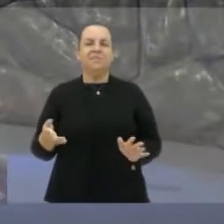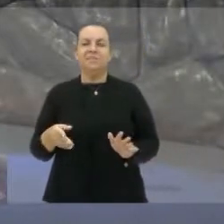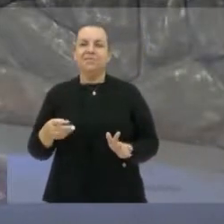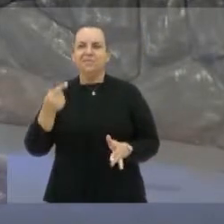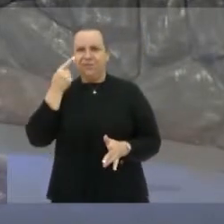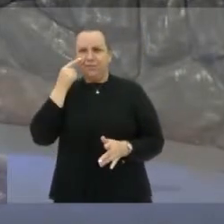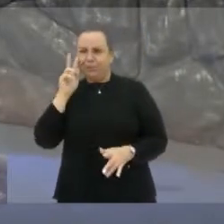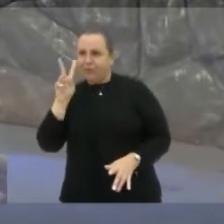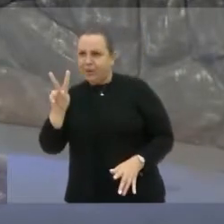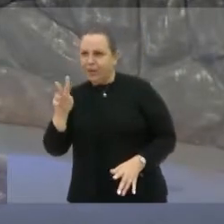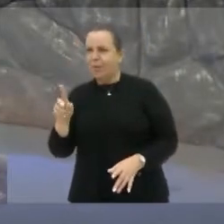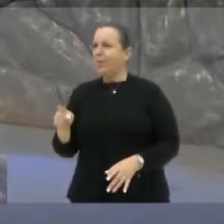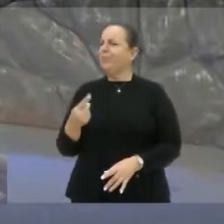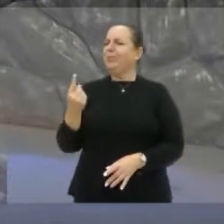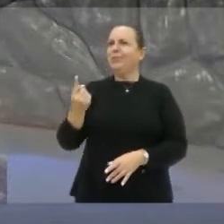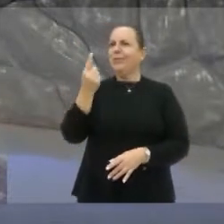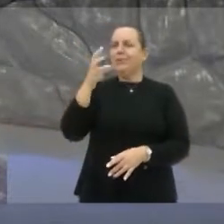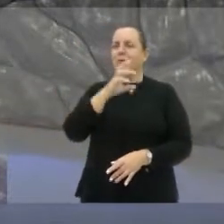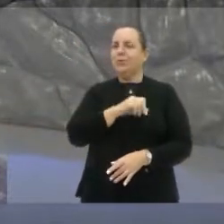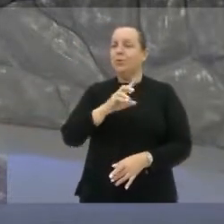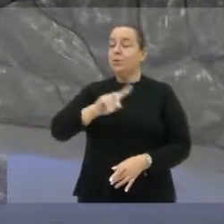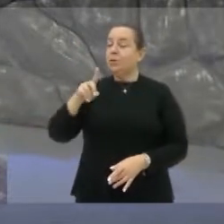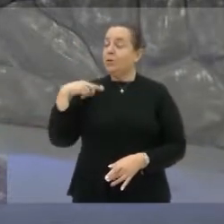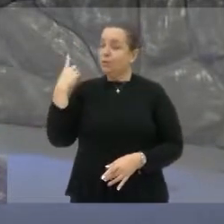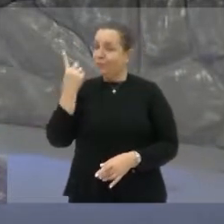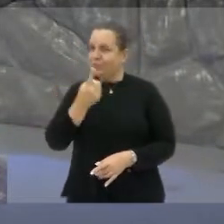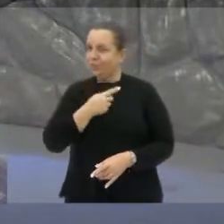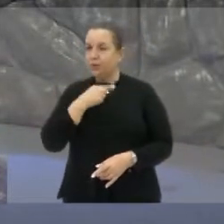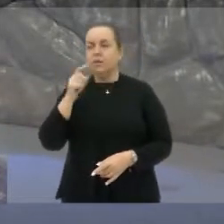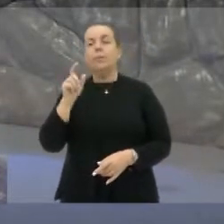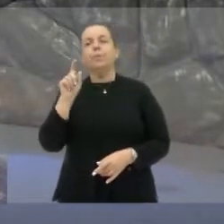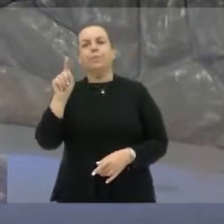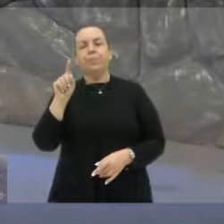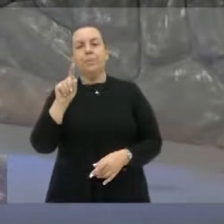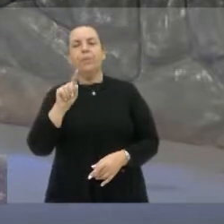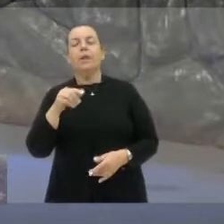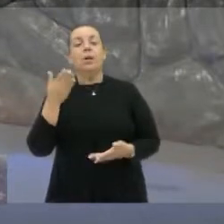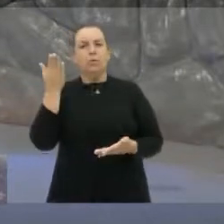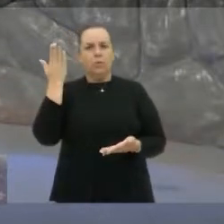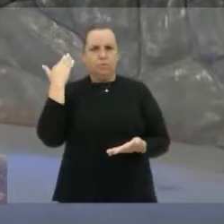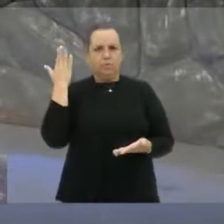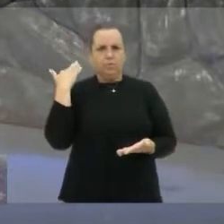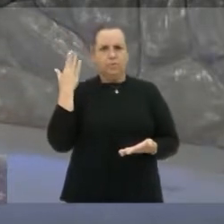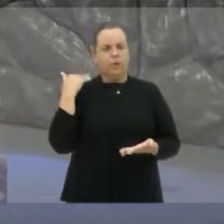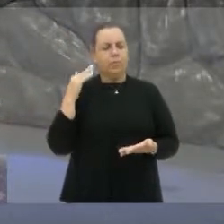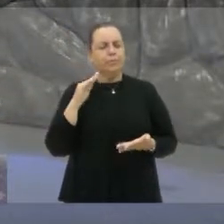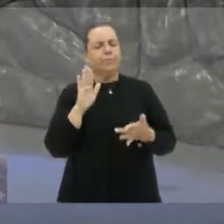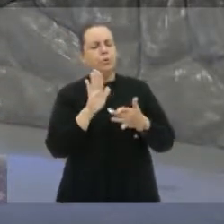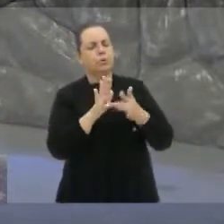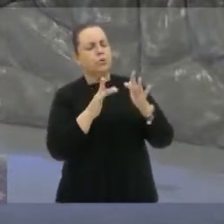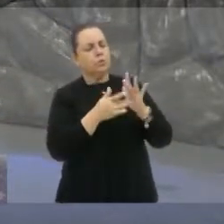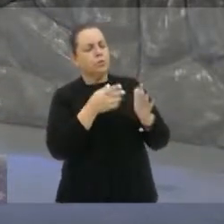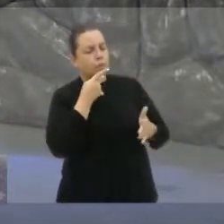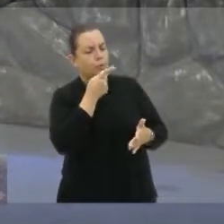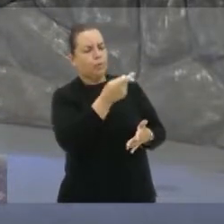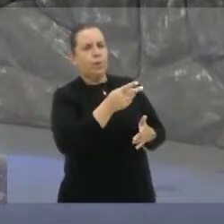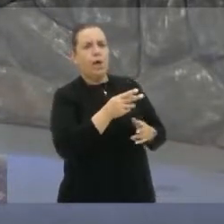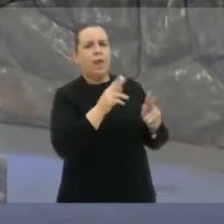infinito amor de Deus por nós. E veja, a palavra nos diz: naquele tempo, disse Jesus a